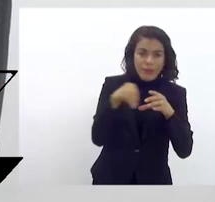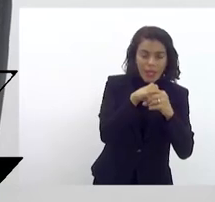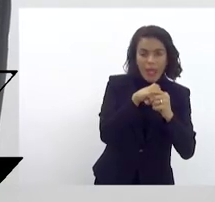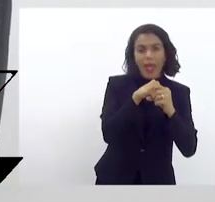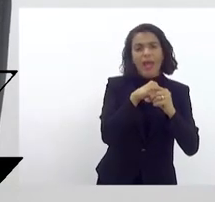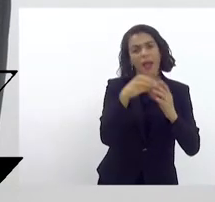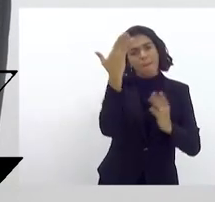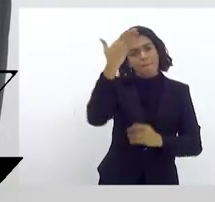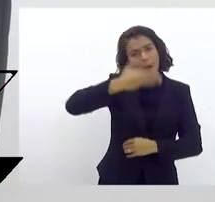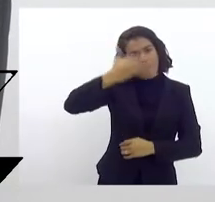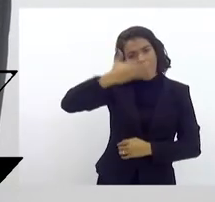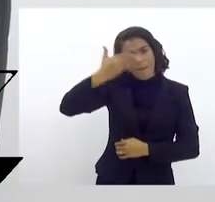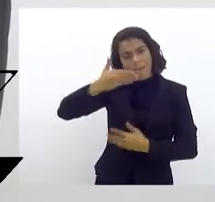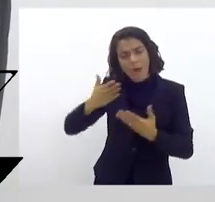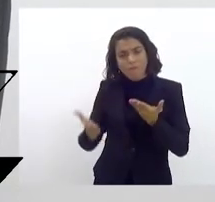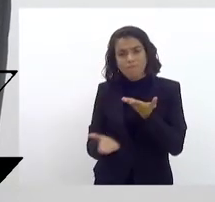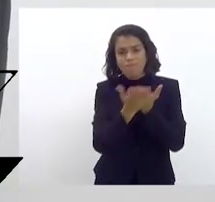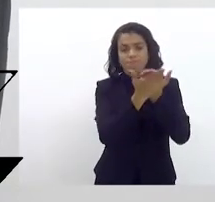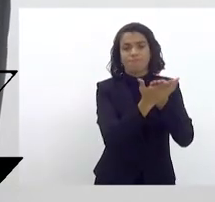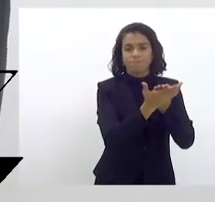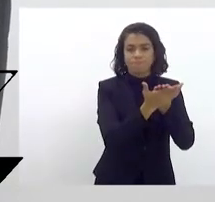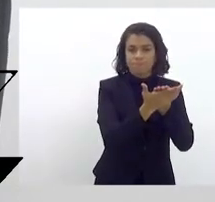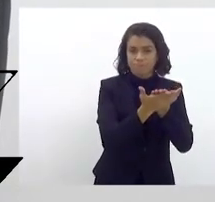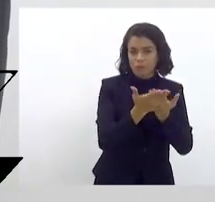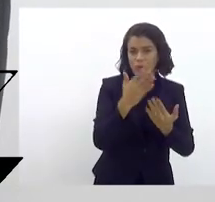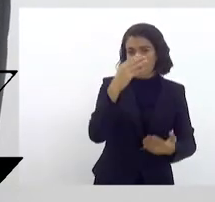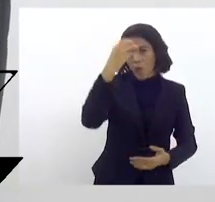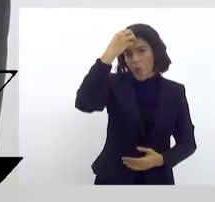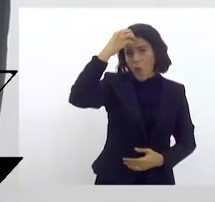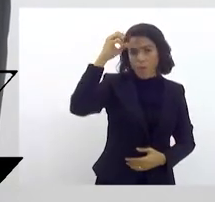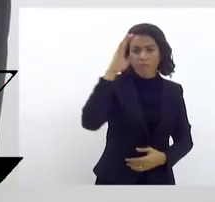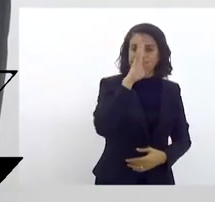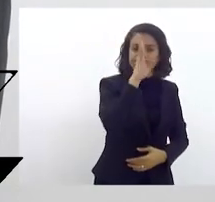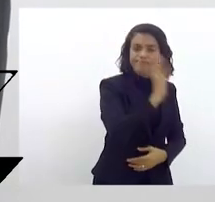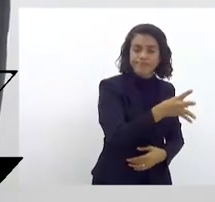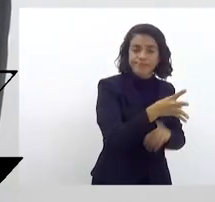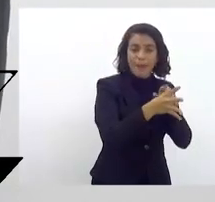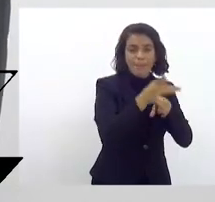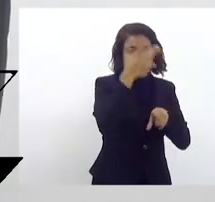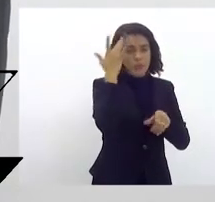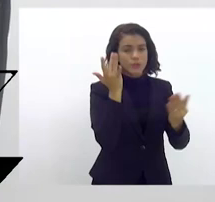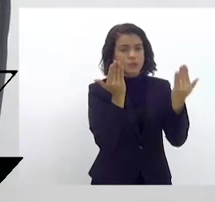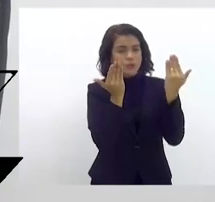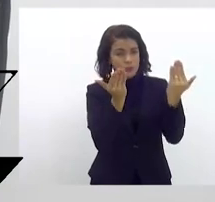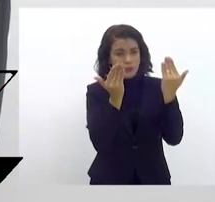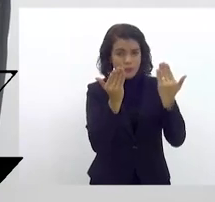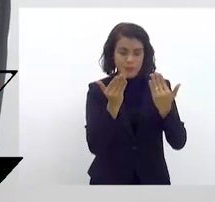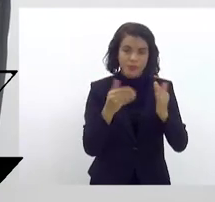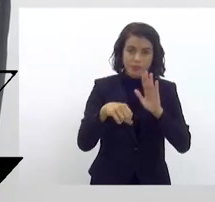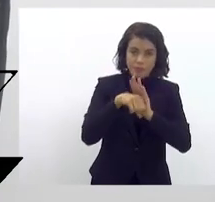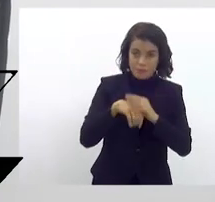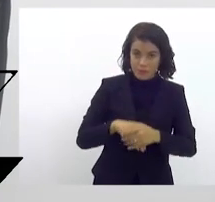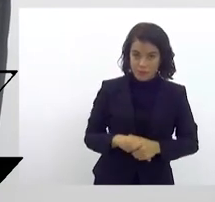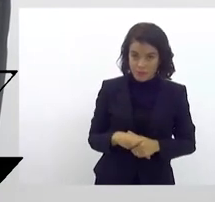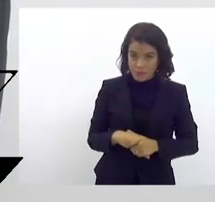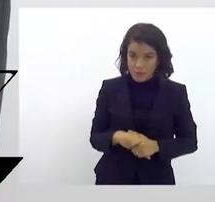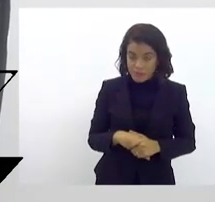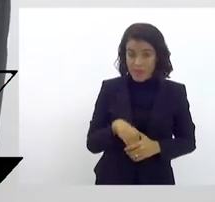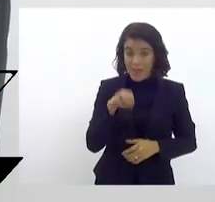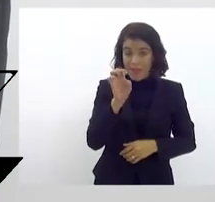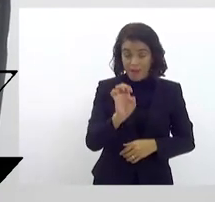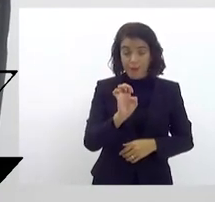provas para fundamental um juízo de culpa sobre alguém suspeito da prática de crime é